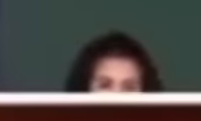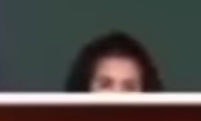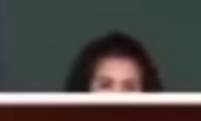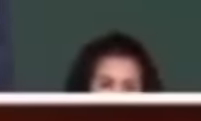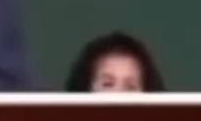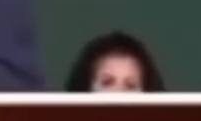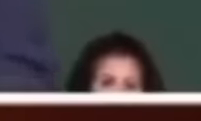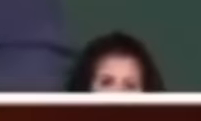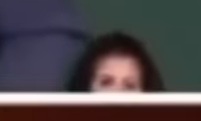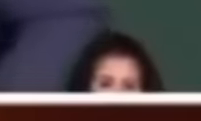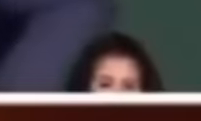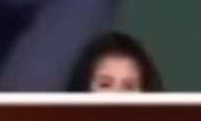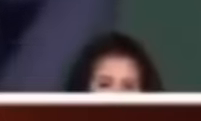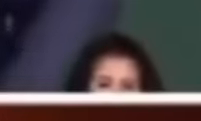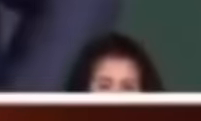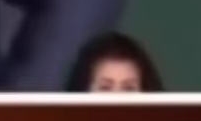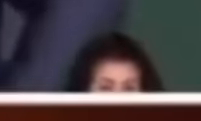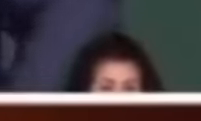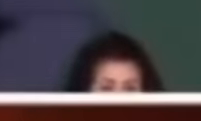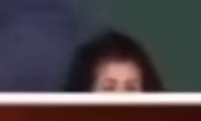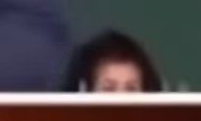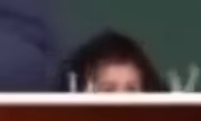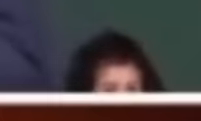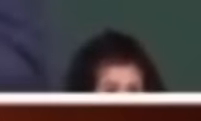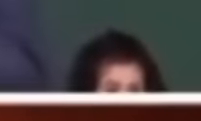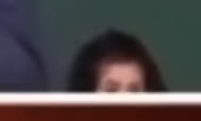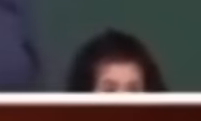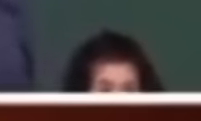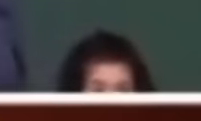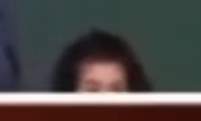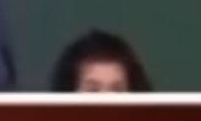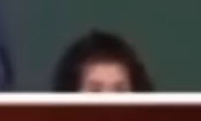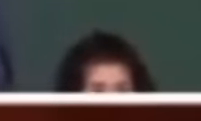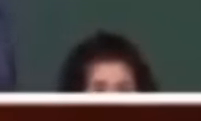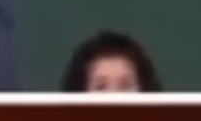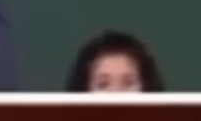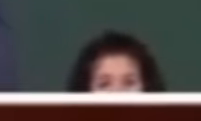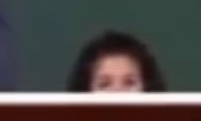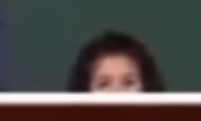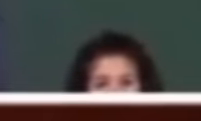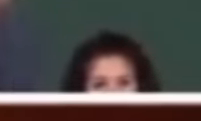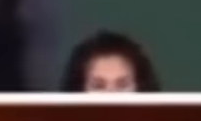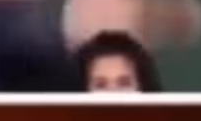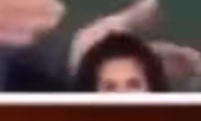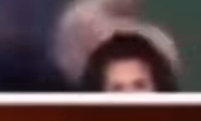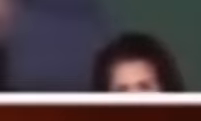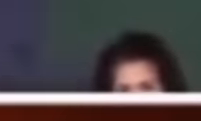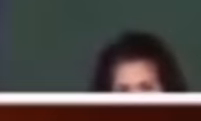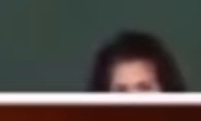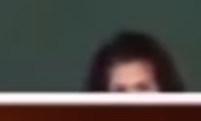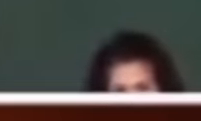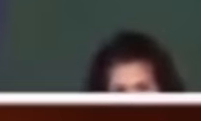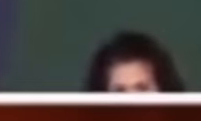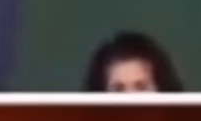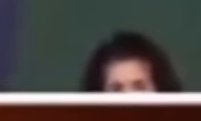justo que para falar da floresta eu acho ao in invés de falar o presidente que é do estado que não é